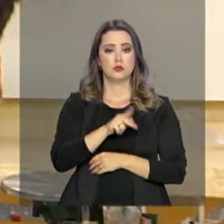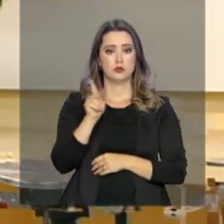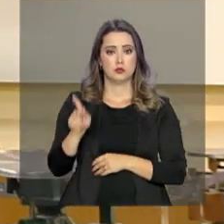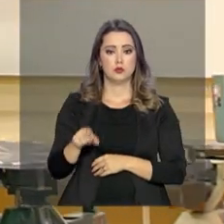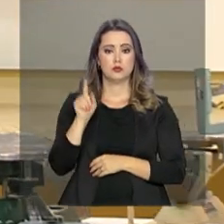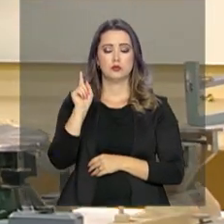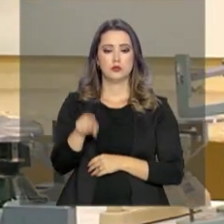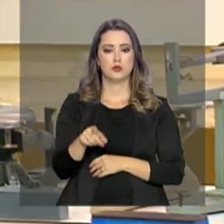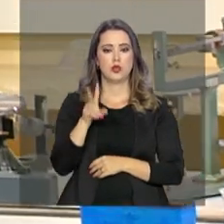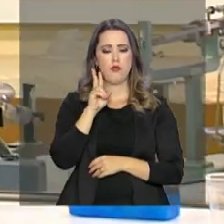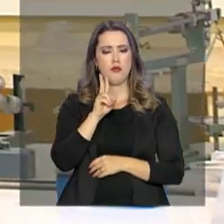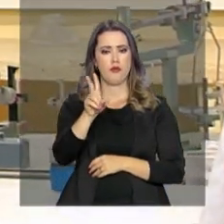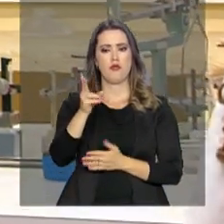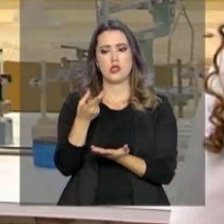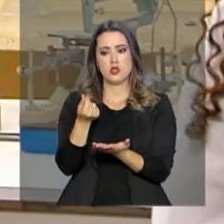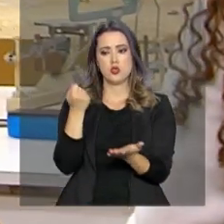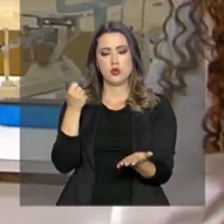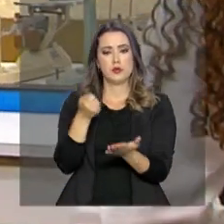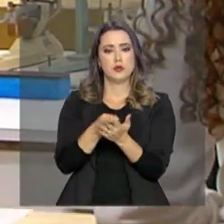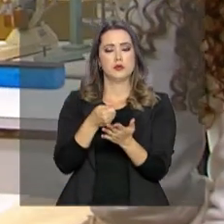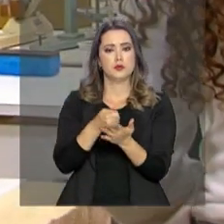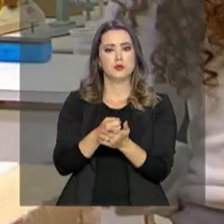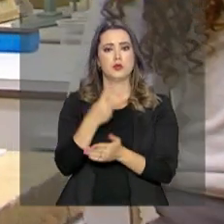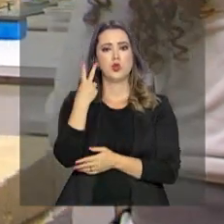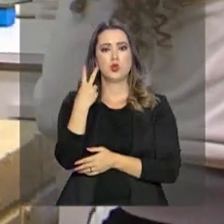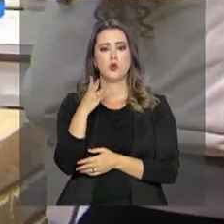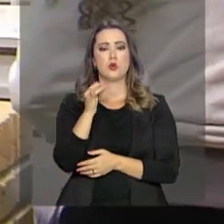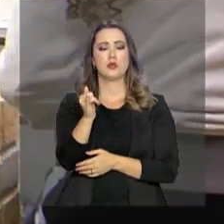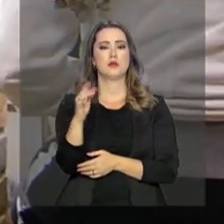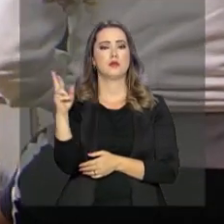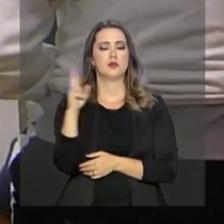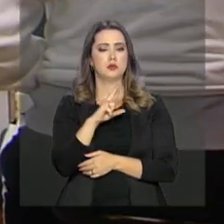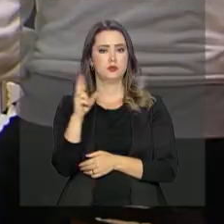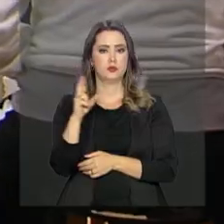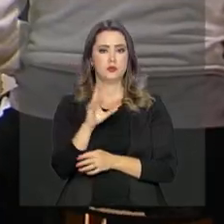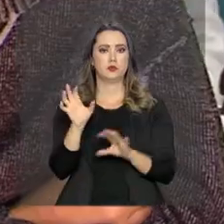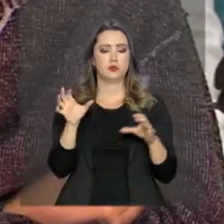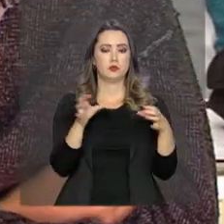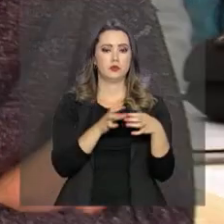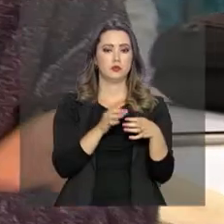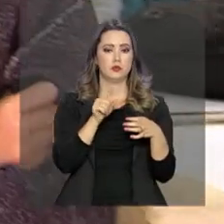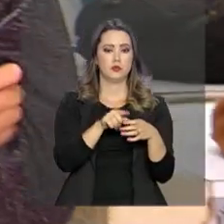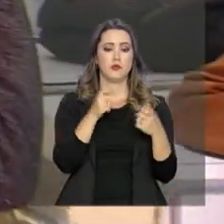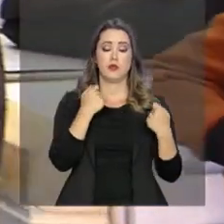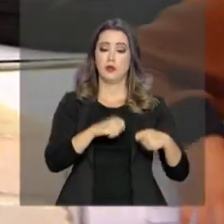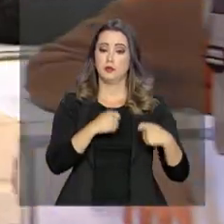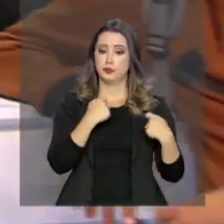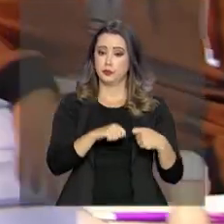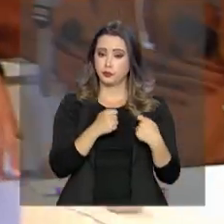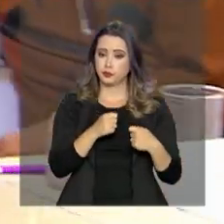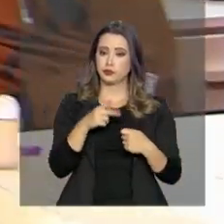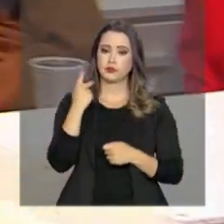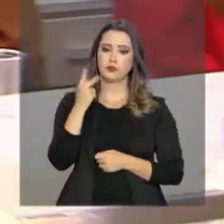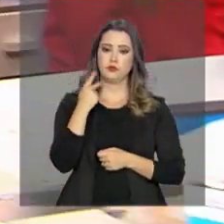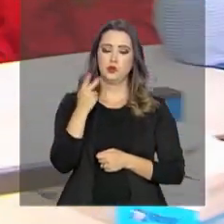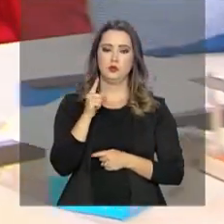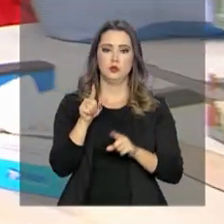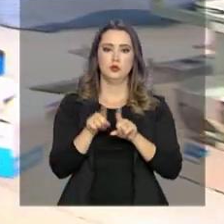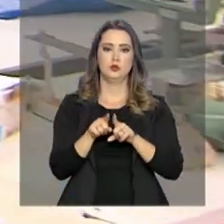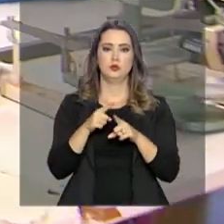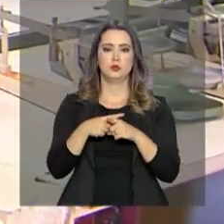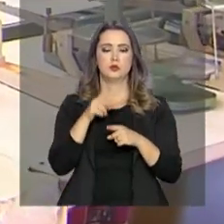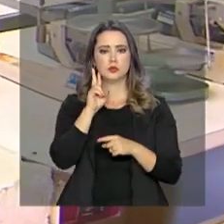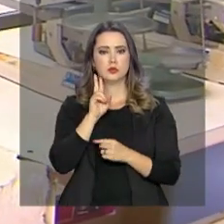prevê investimentos de aproximadamente 2 bilhões mas na área a necessidade dessa política foi